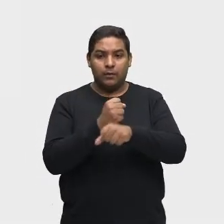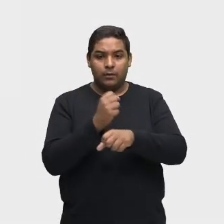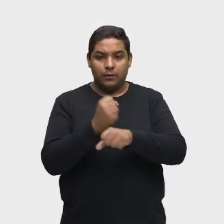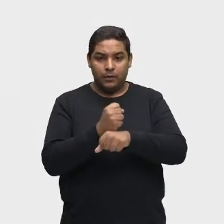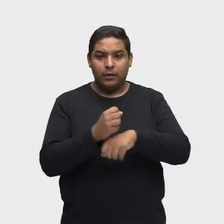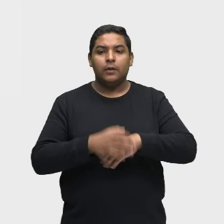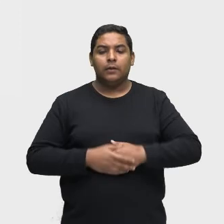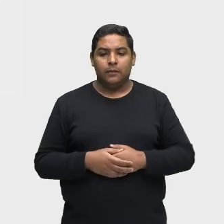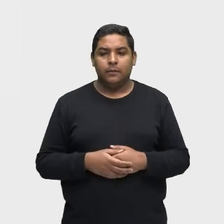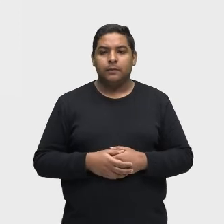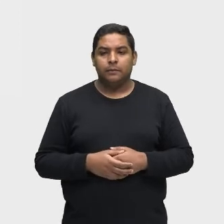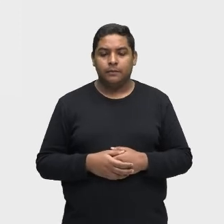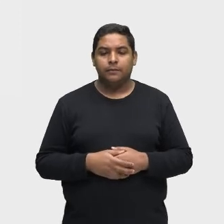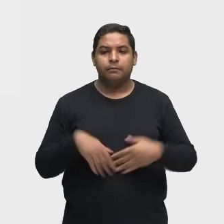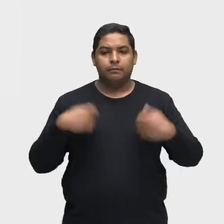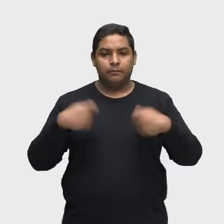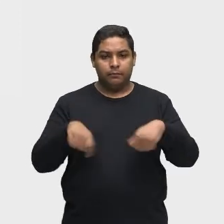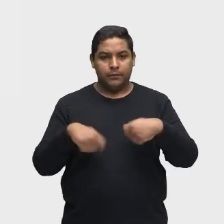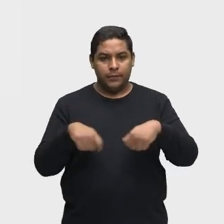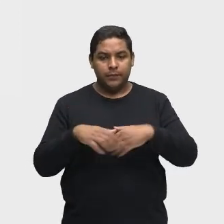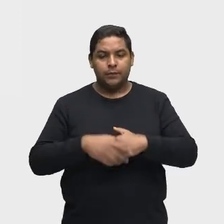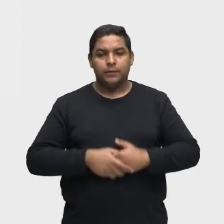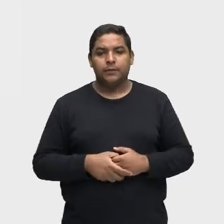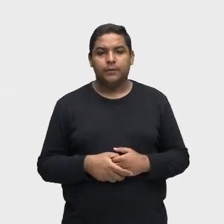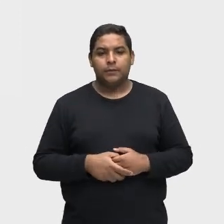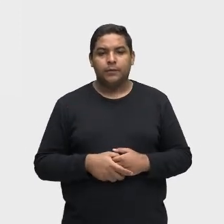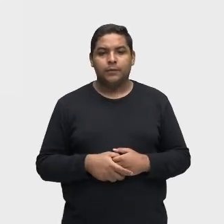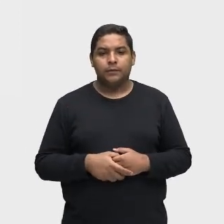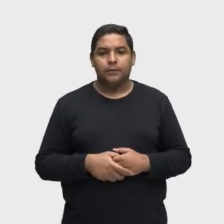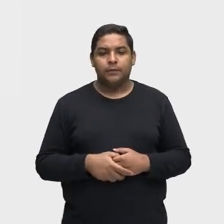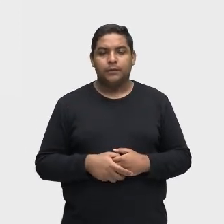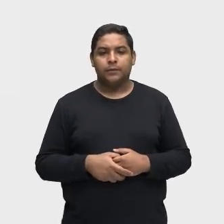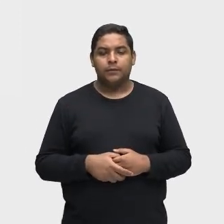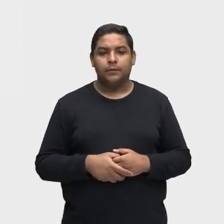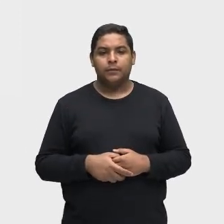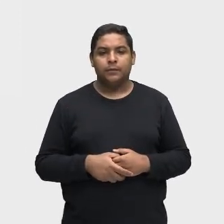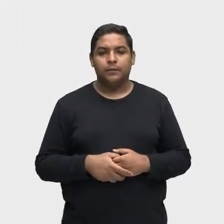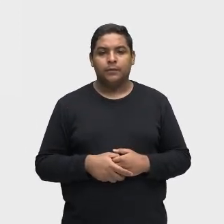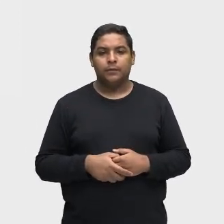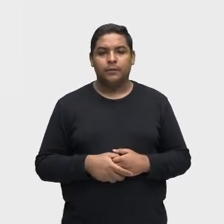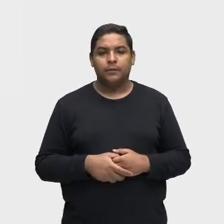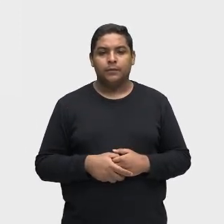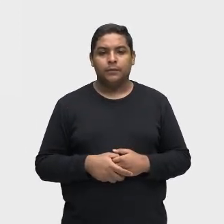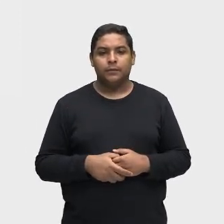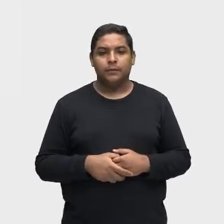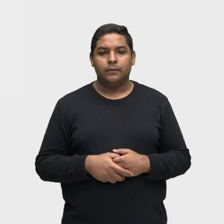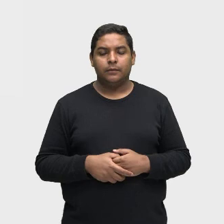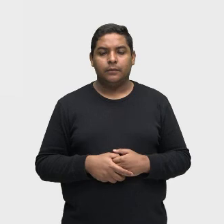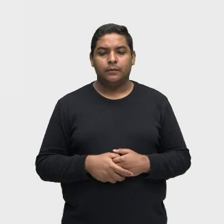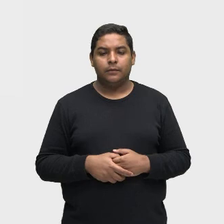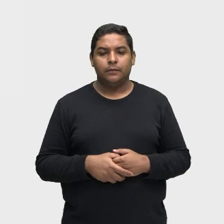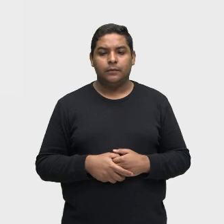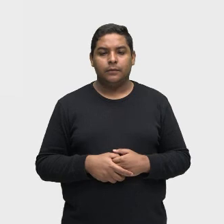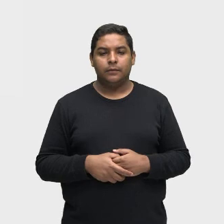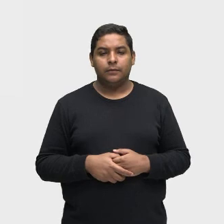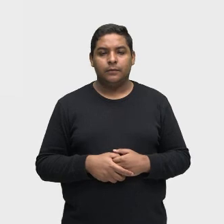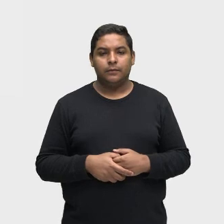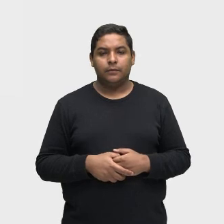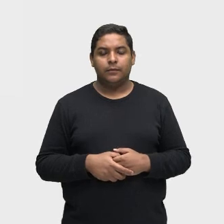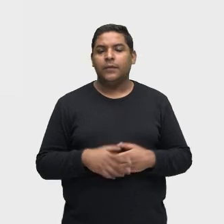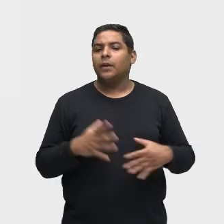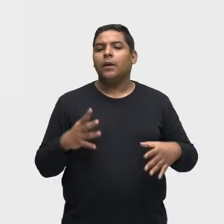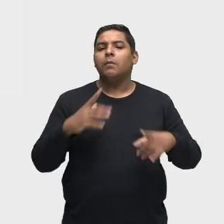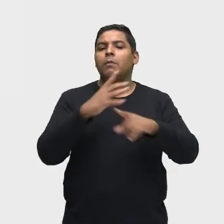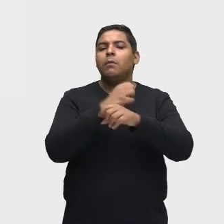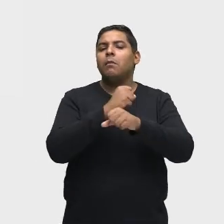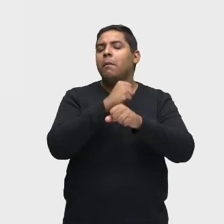as contas, né? Então eu vou multiplicar, eu vou somar, então olha, 14 com 4, porque